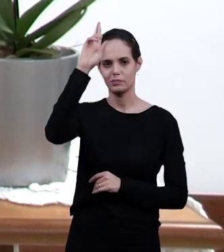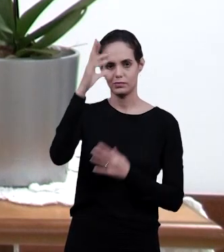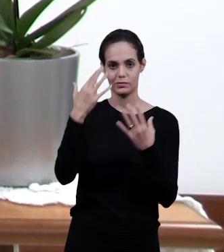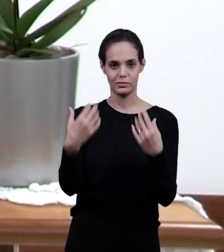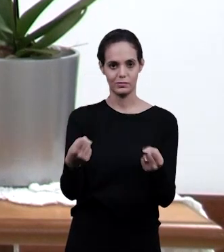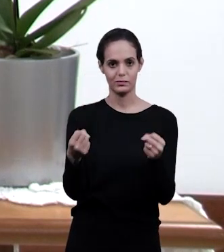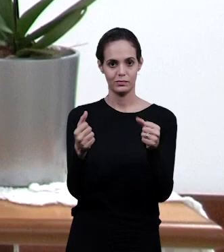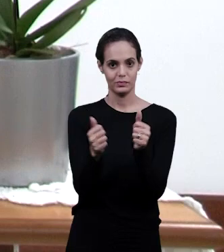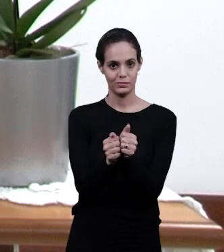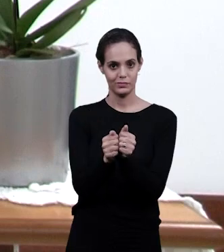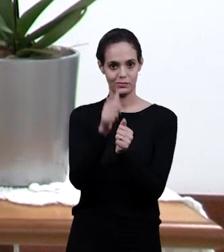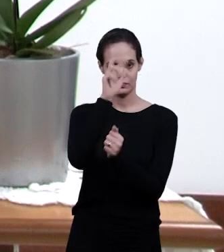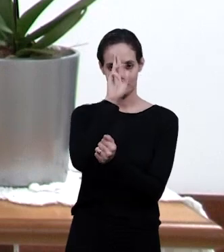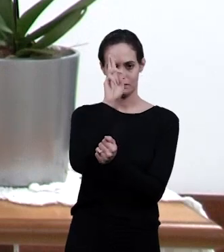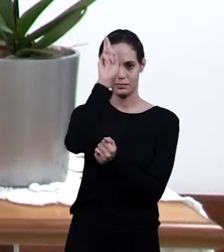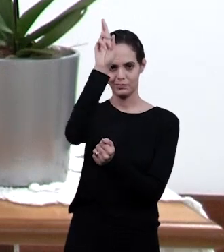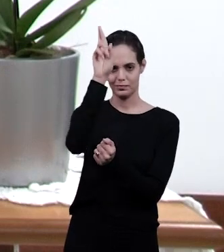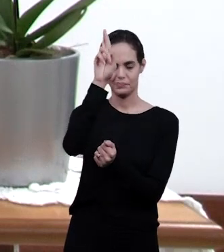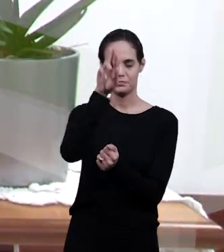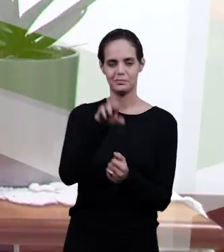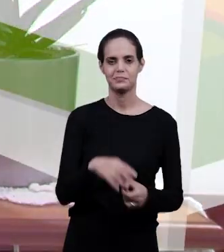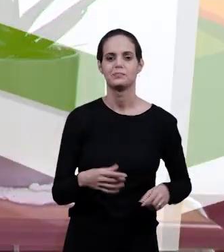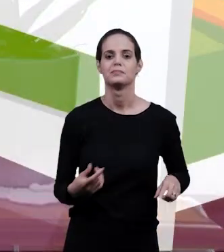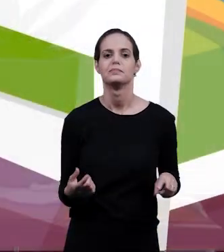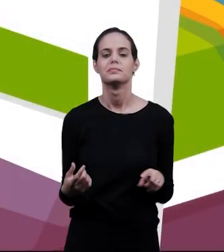mais um hino. Vamos cantar juntos ao Senhor.